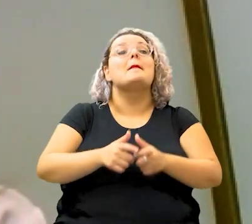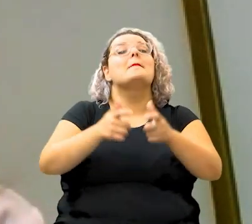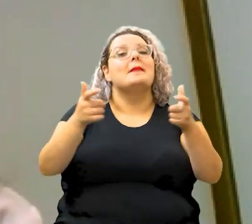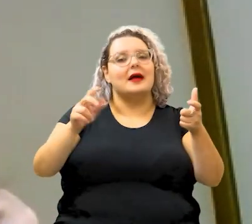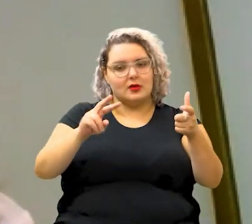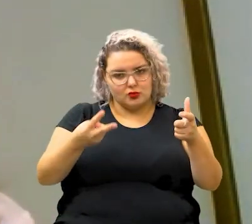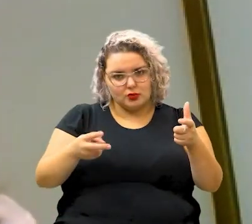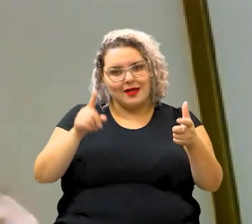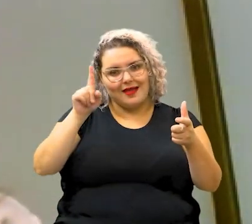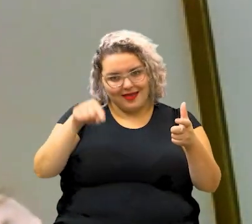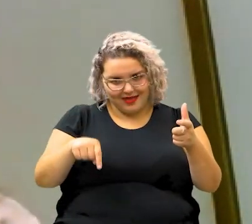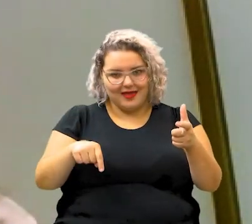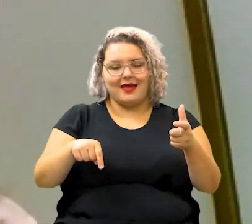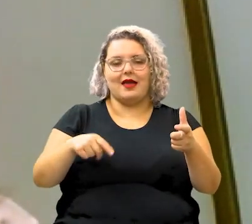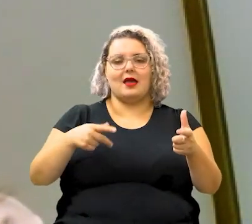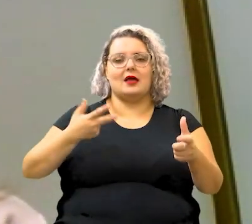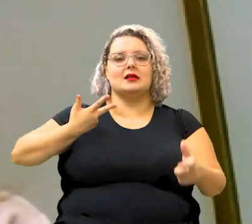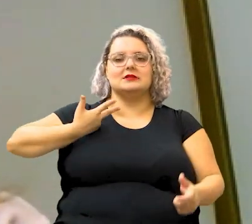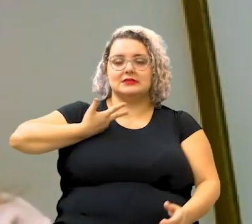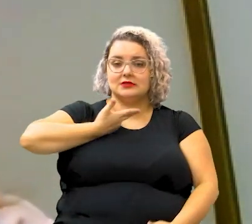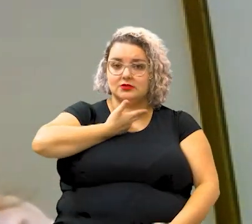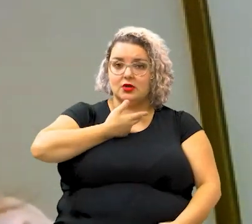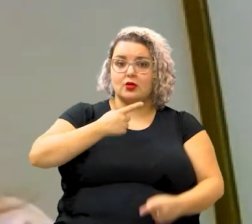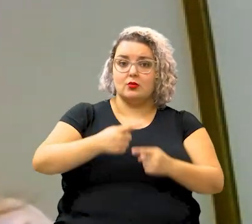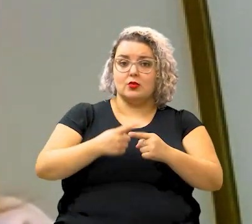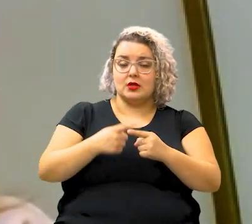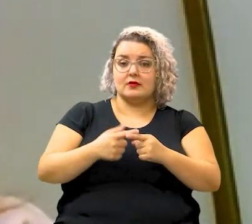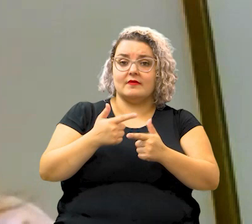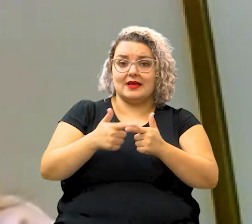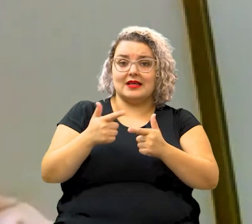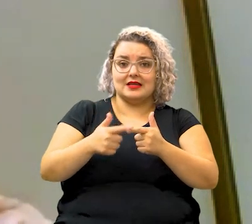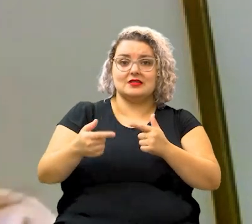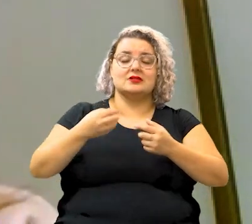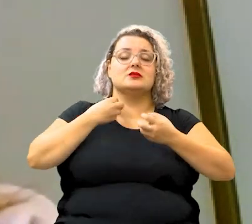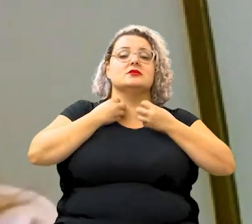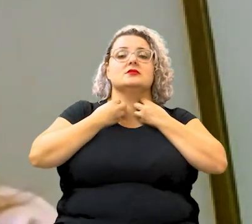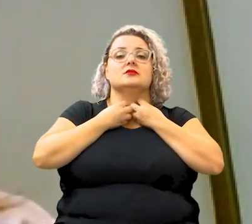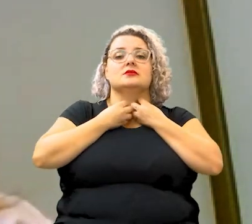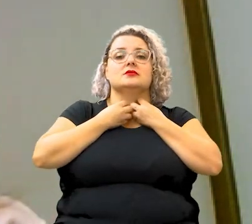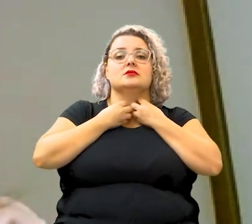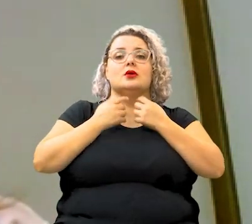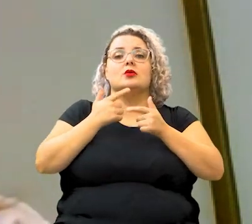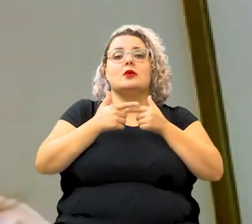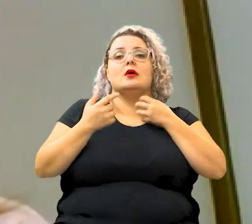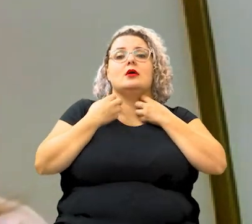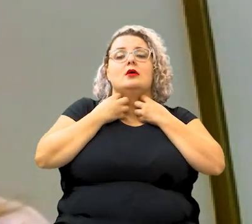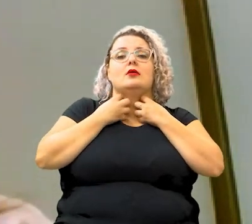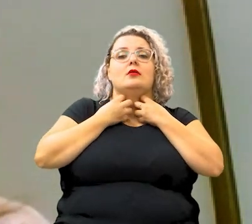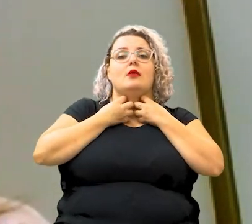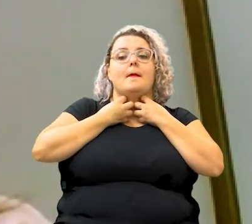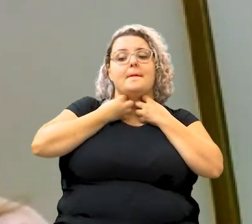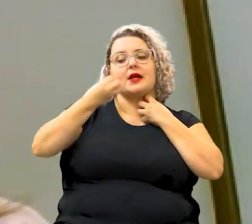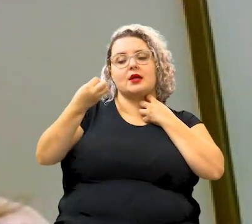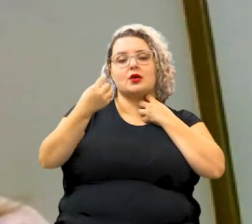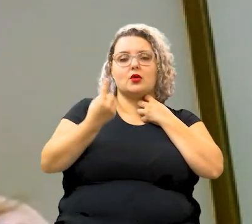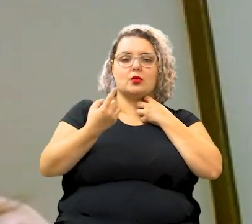é cirúrgica, a conduta é cirúrgica, porque você vai resolver o problema lá onde ele começou, né? Você vai retirar essa glândula que